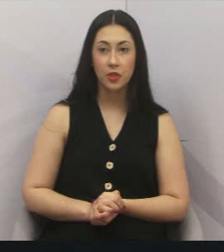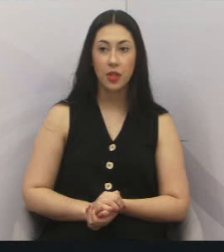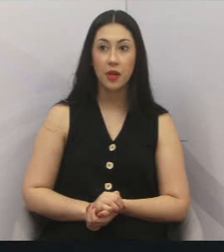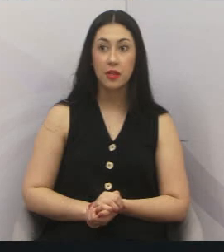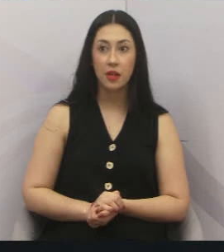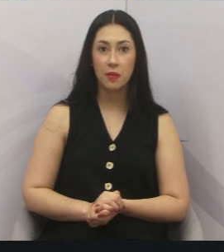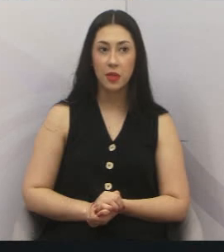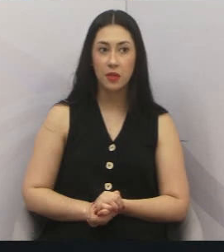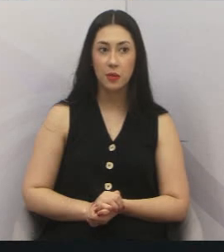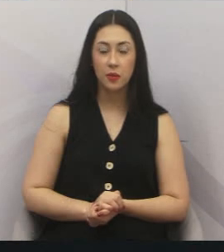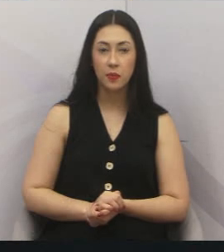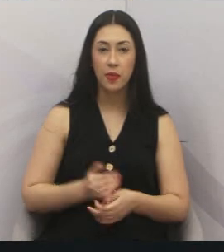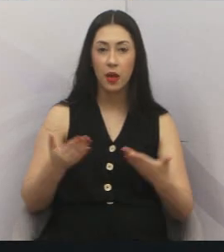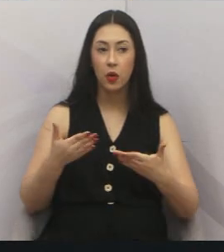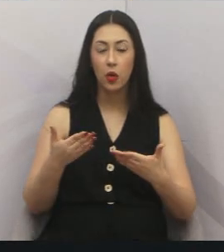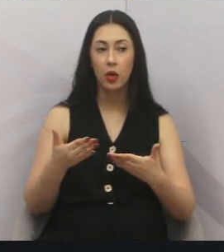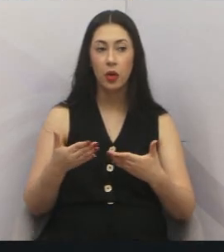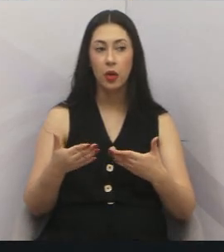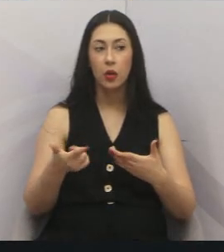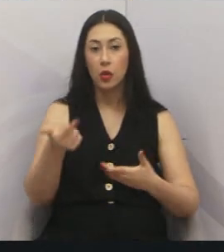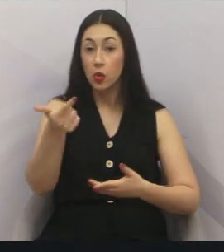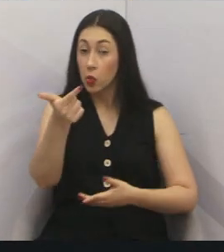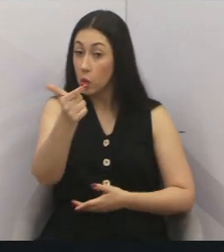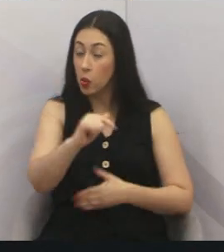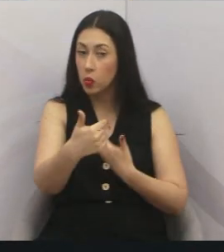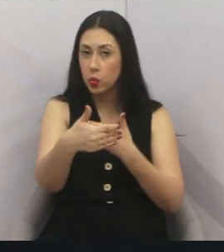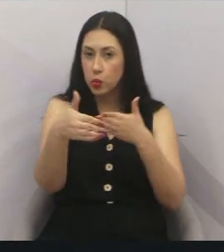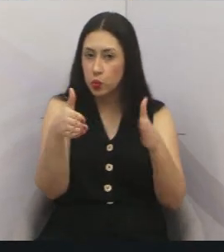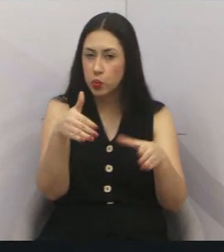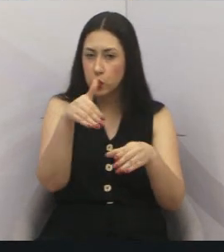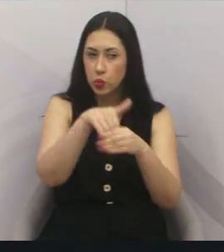Seguiremos agora para a urna da próxima sessão eleitoral.